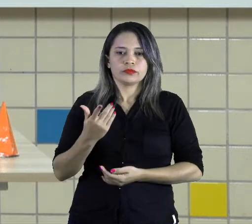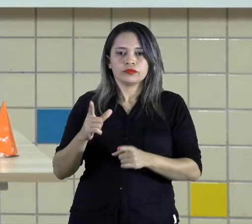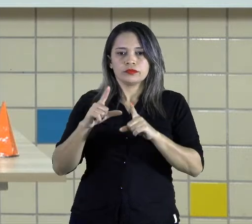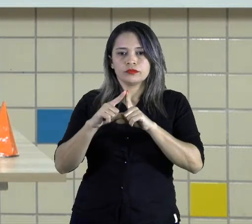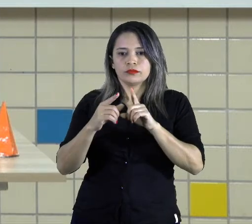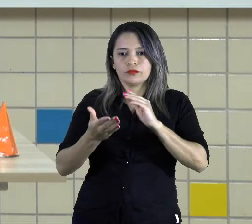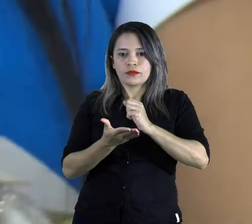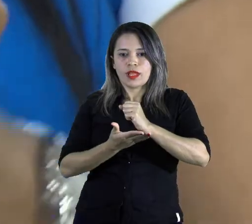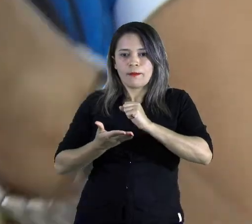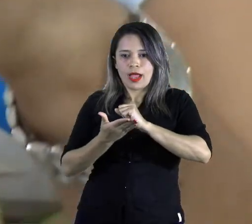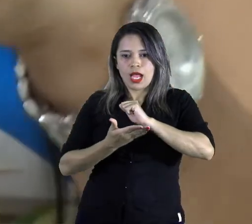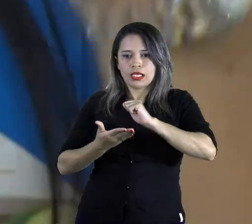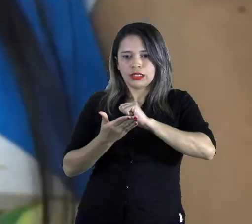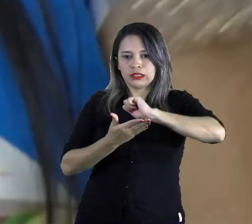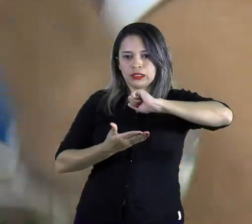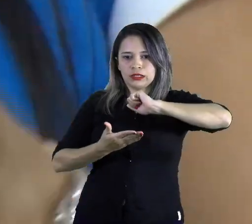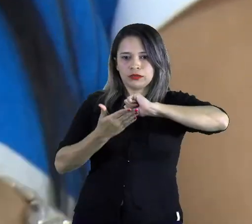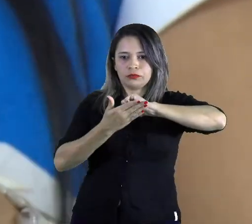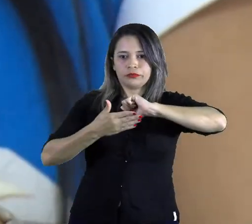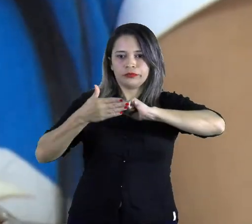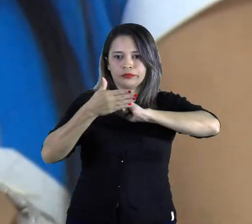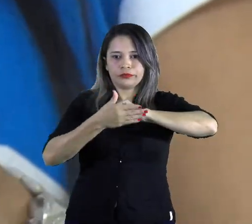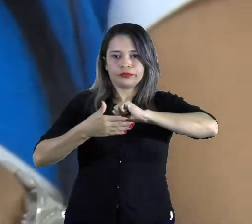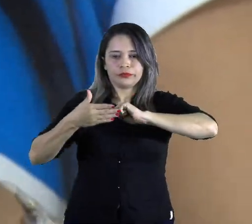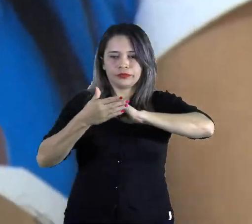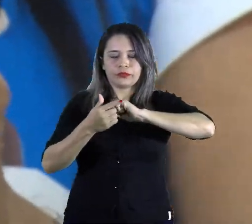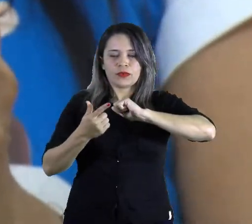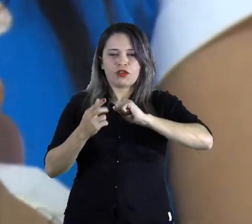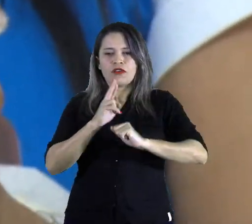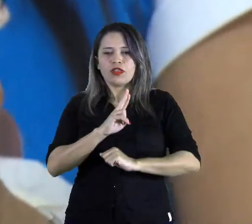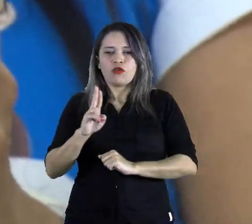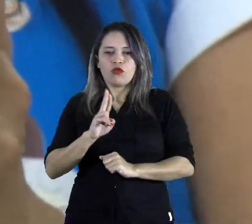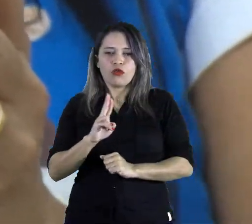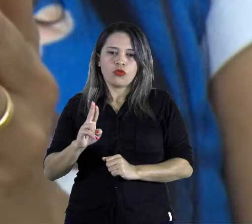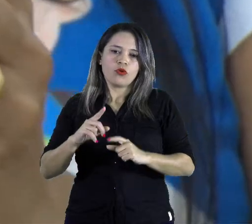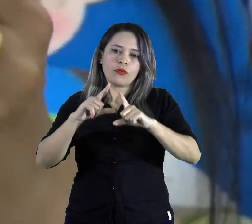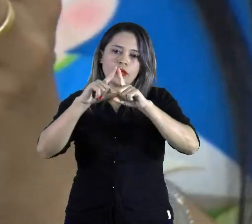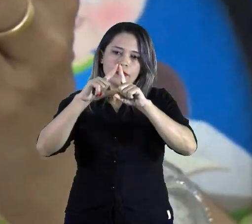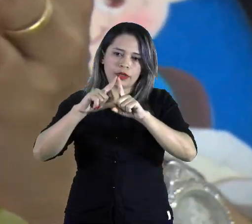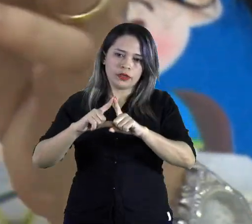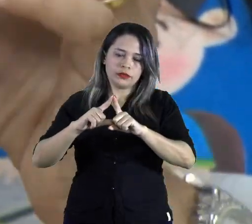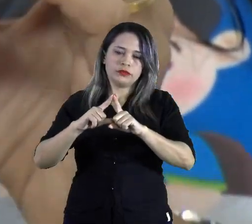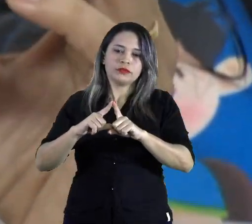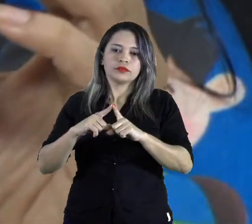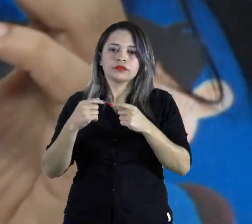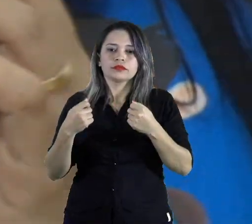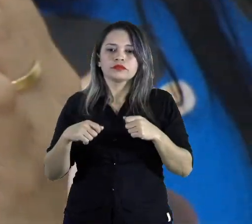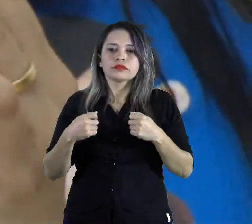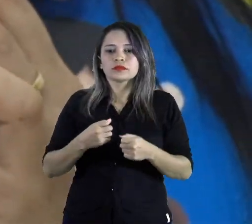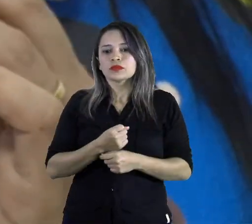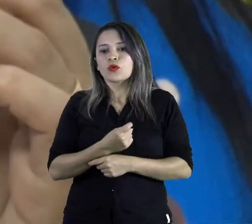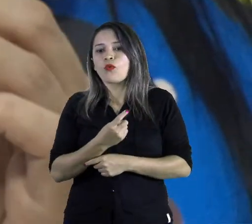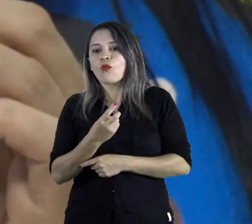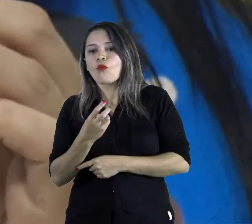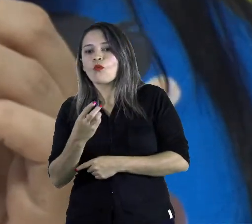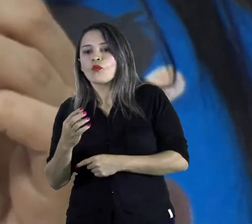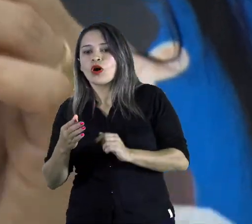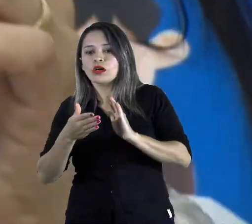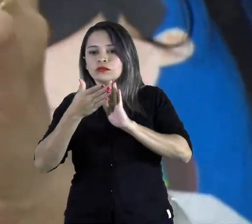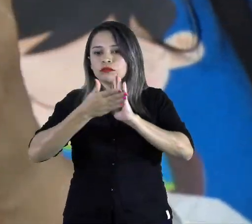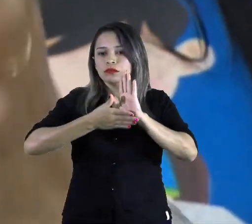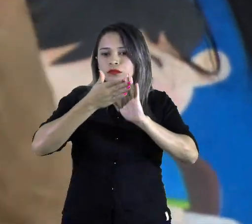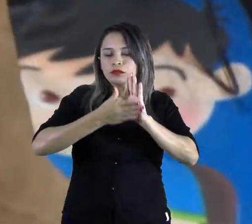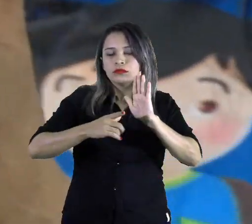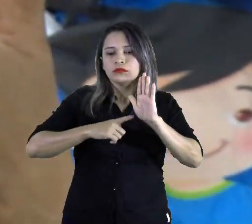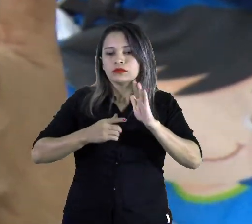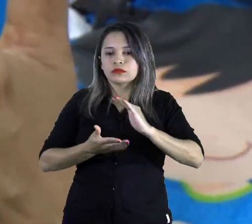olha a base dela. Quando eu vou dar um nome para essa pirâmide, eu preciso ver quantos ladinhos tem embaixo. E é